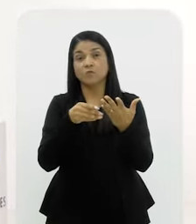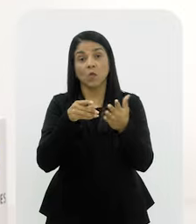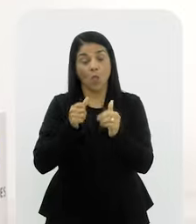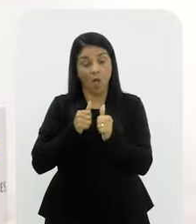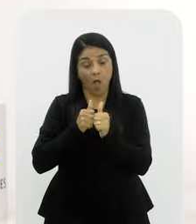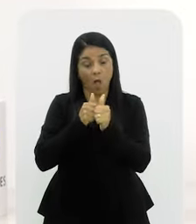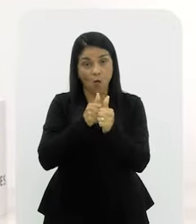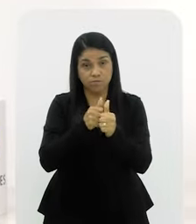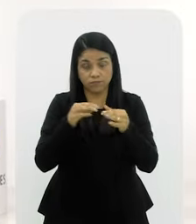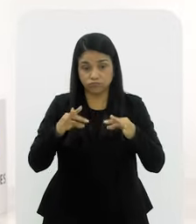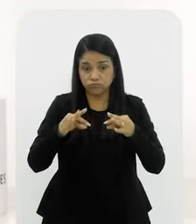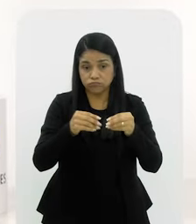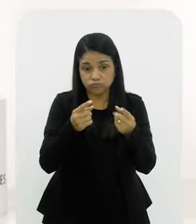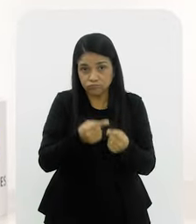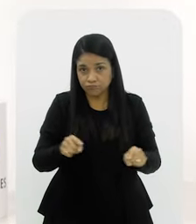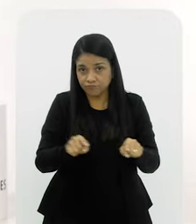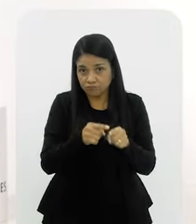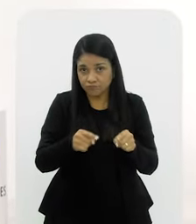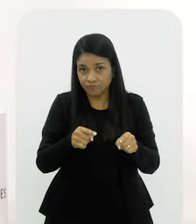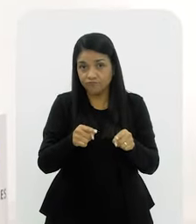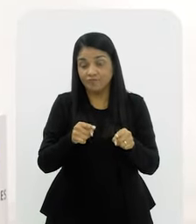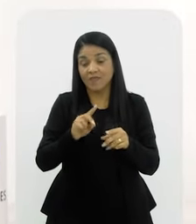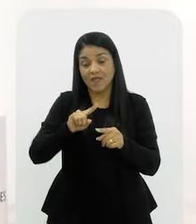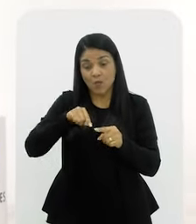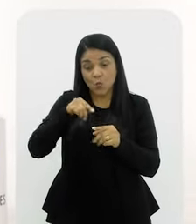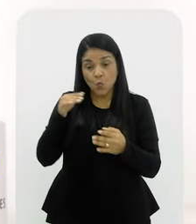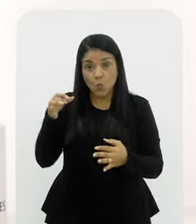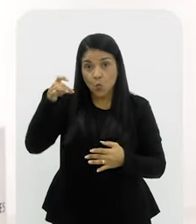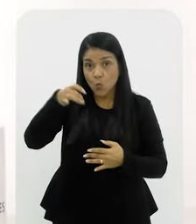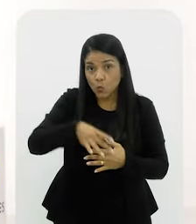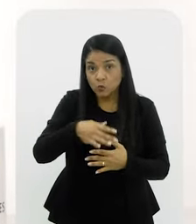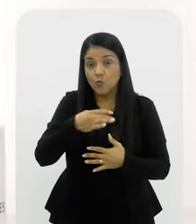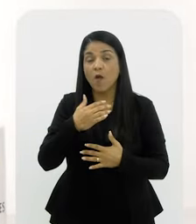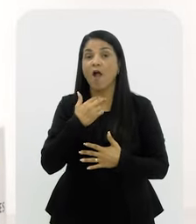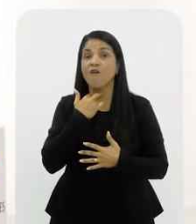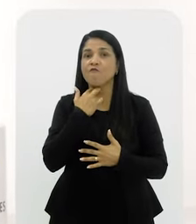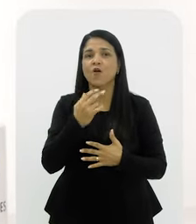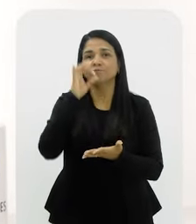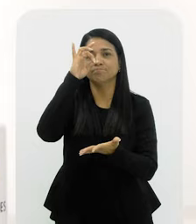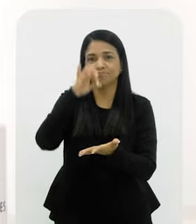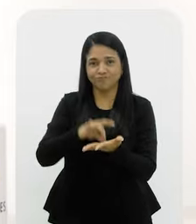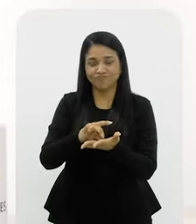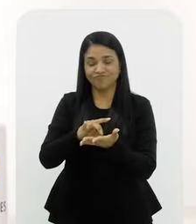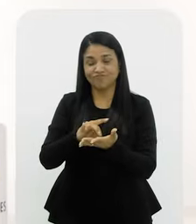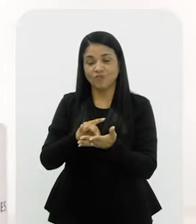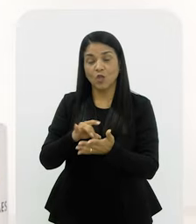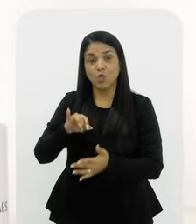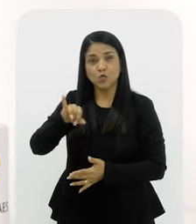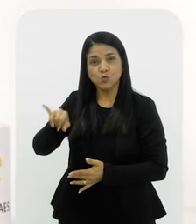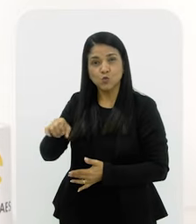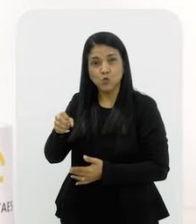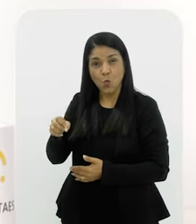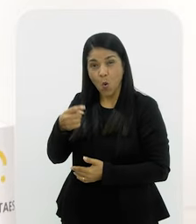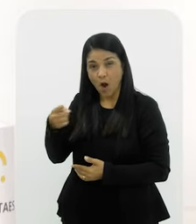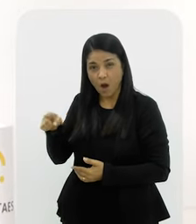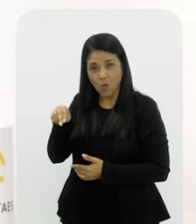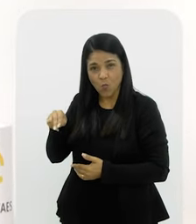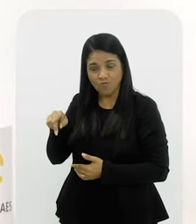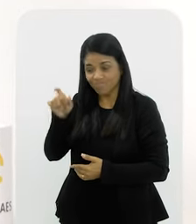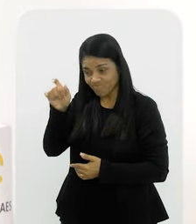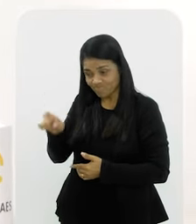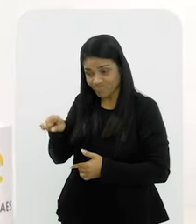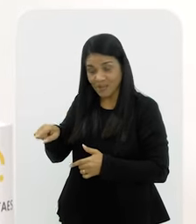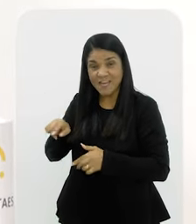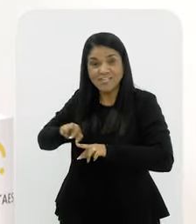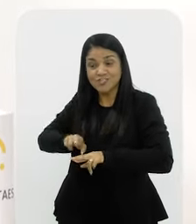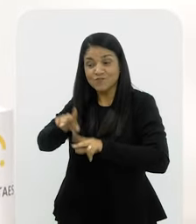Quando o acompanhamento fica pronto, aí que ele bota a voz definitiva por último, né? Ah, tá. O João não. O João fazia